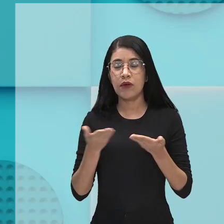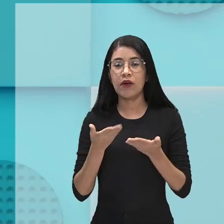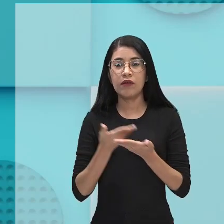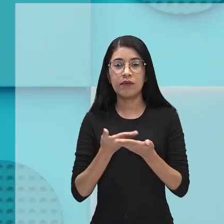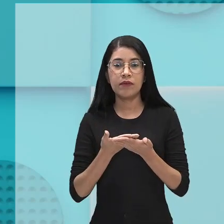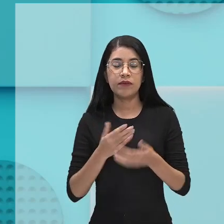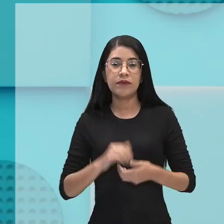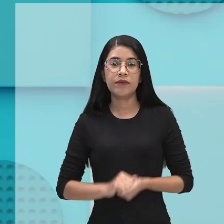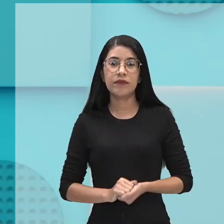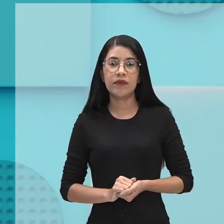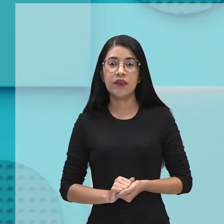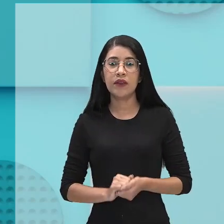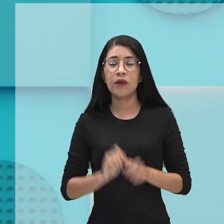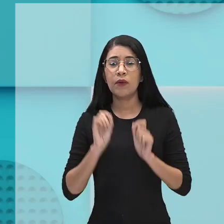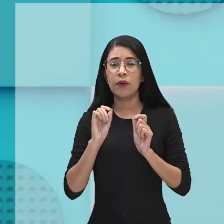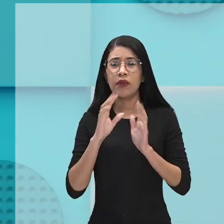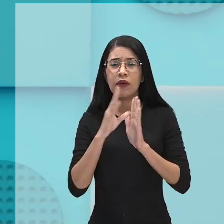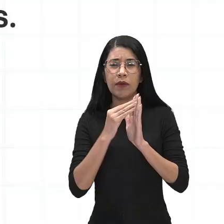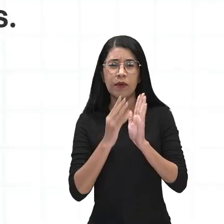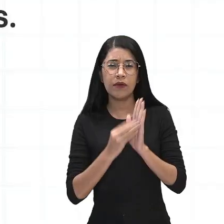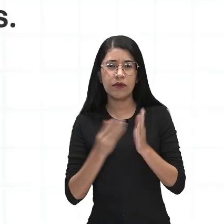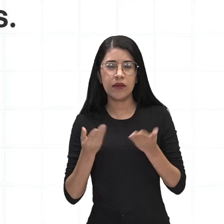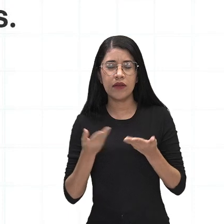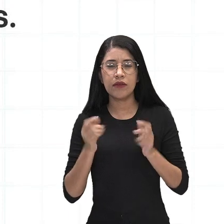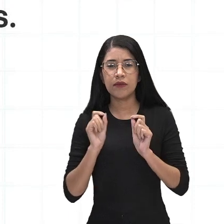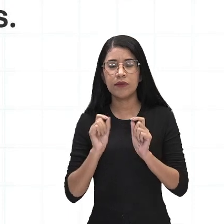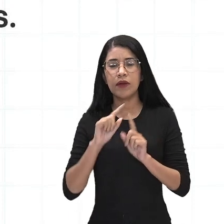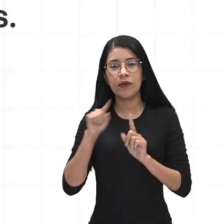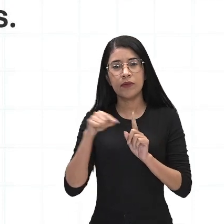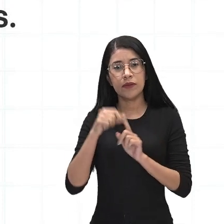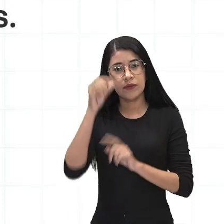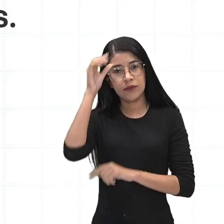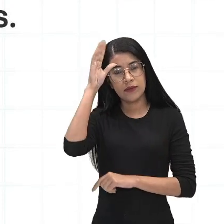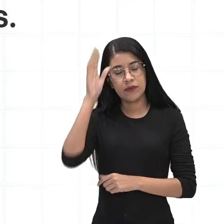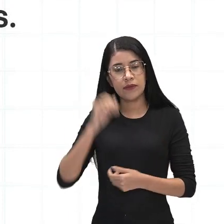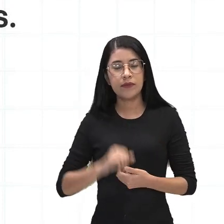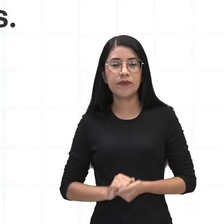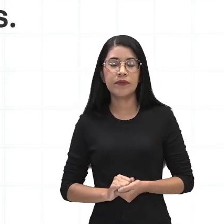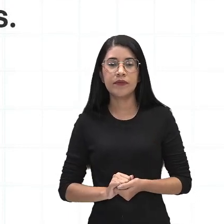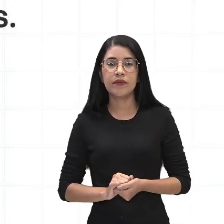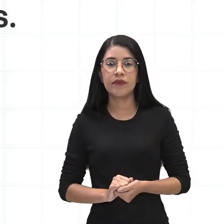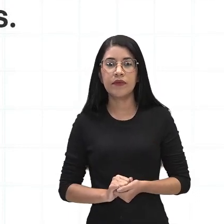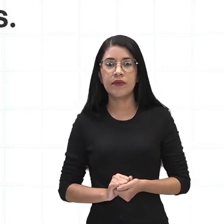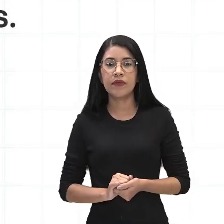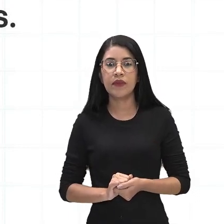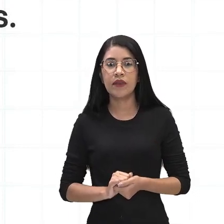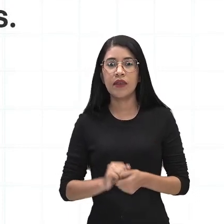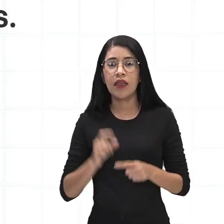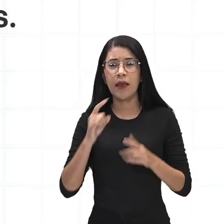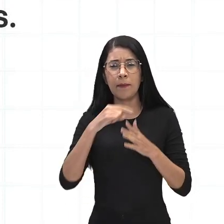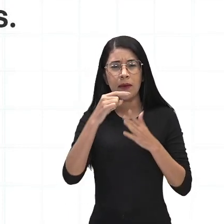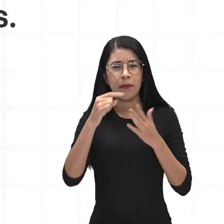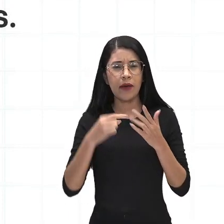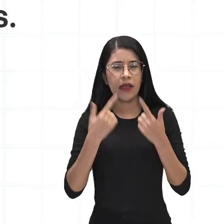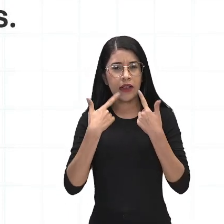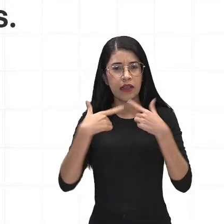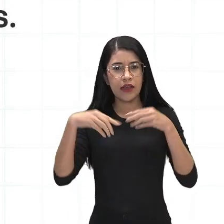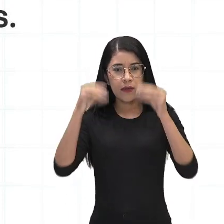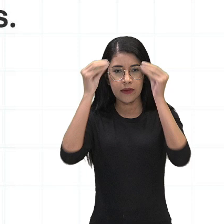momento. Então vamos ver o nosso objeto de conhecimento da aula de hoje. O objeto de conhecimento, elementos da